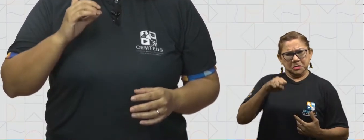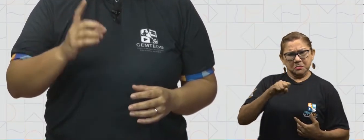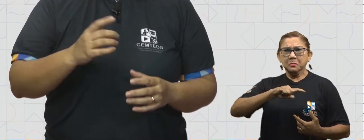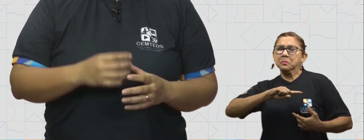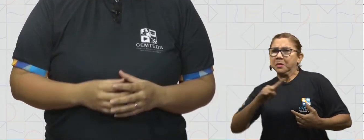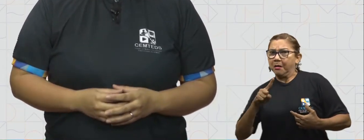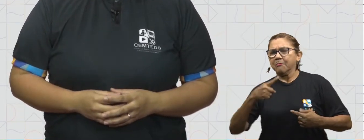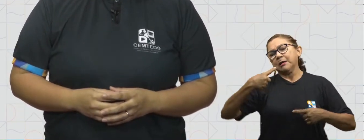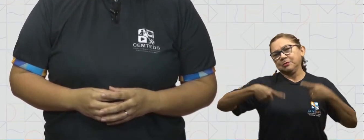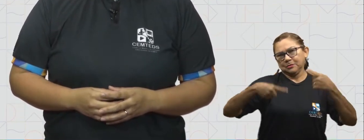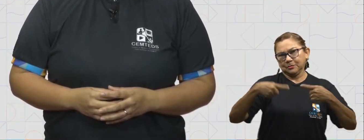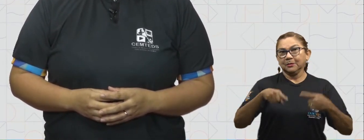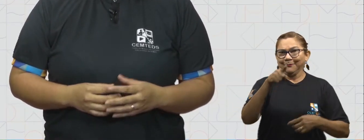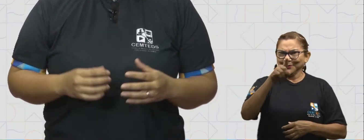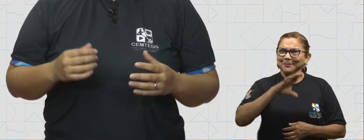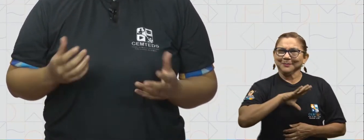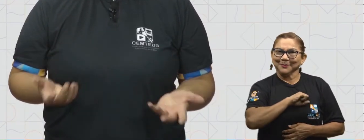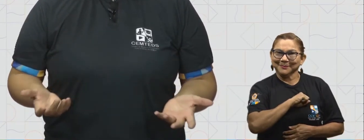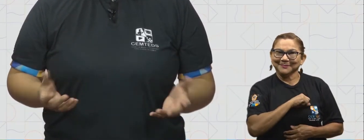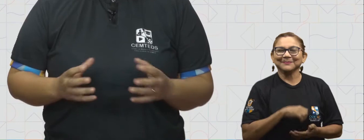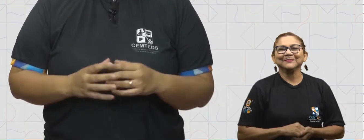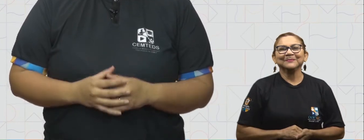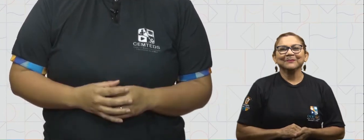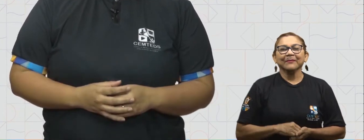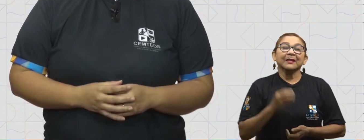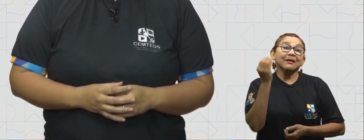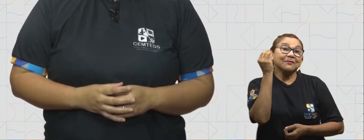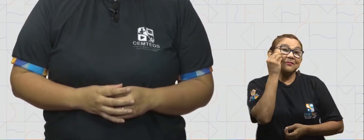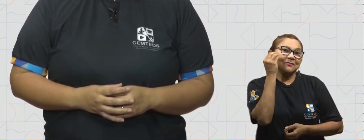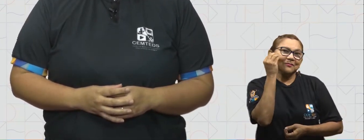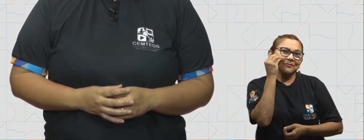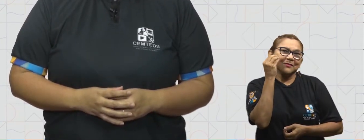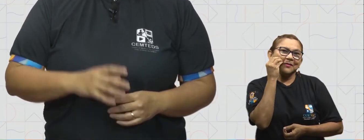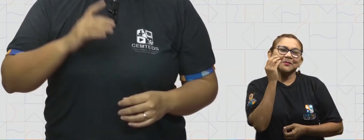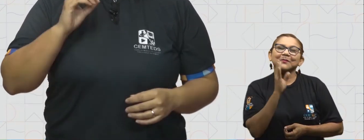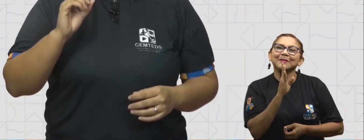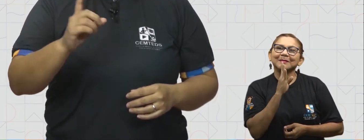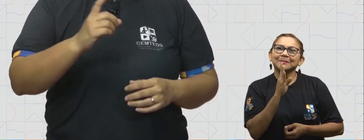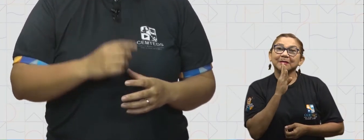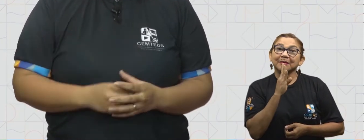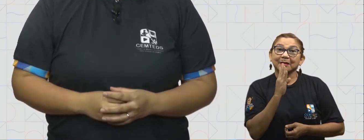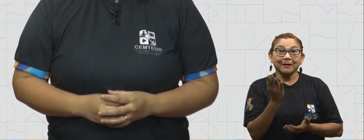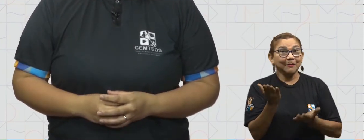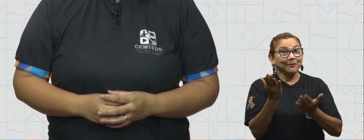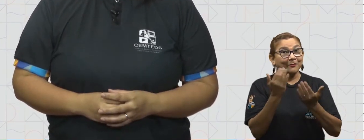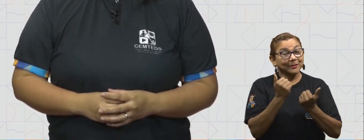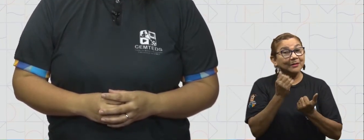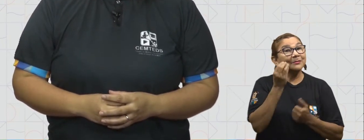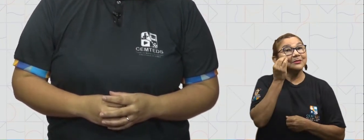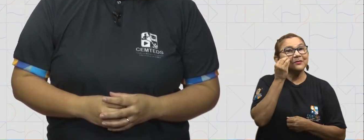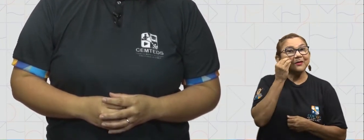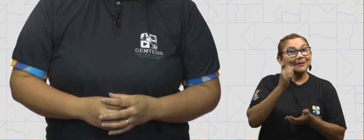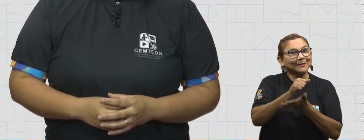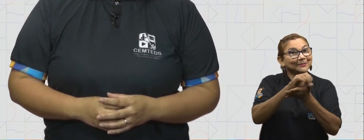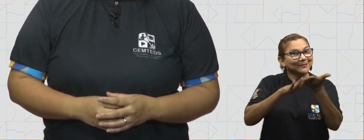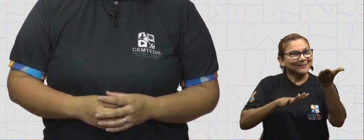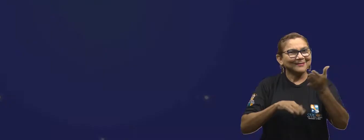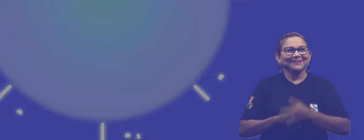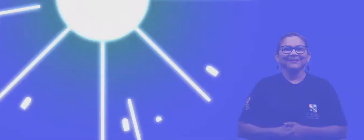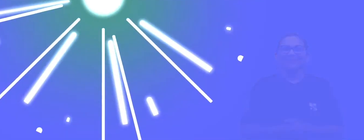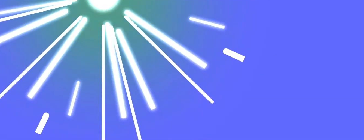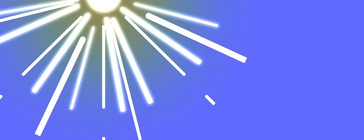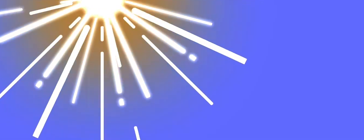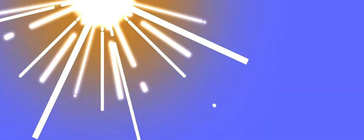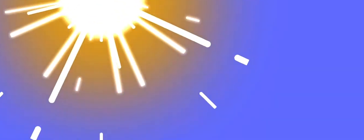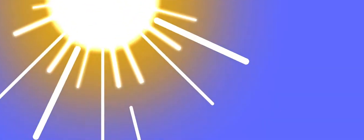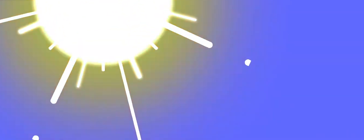não é? Você está gostando? Vamos testar nossos conhecimentos? Acompanhe comigo a hora da atividade.